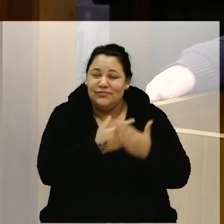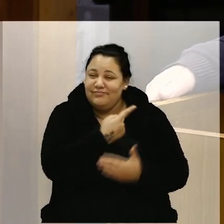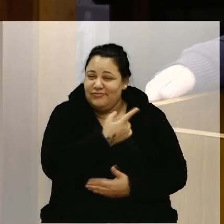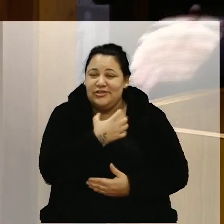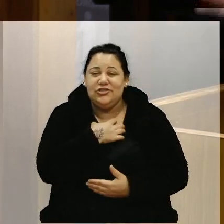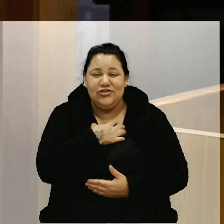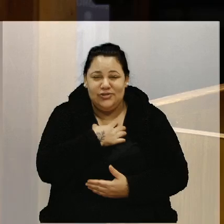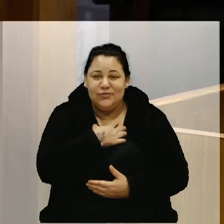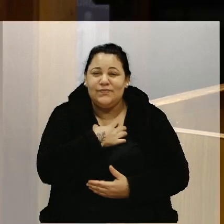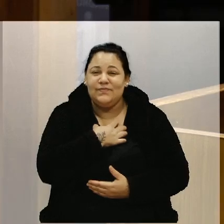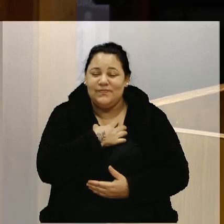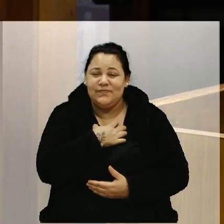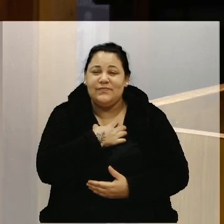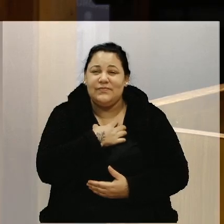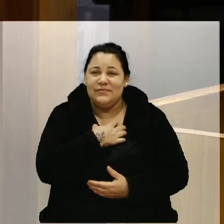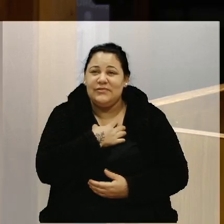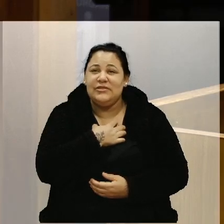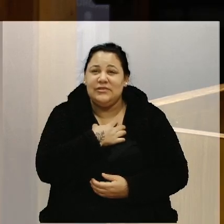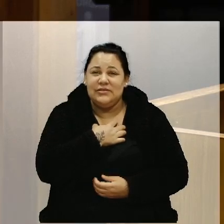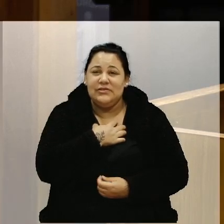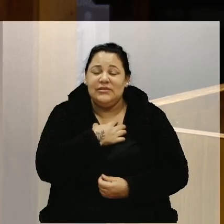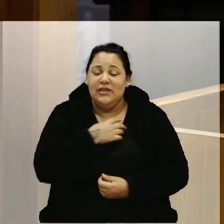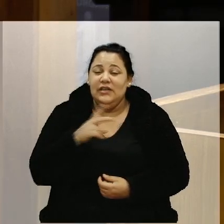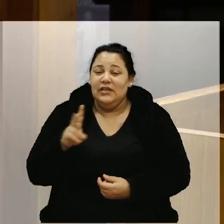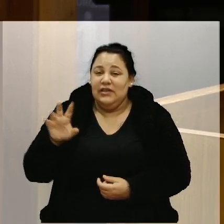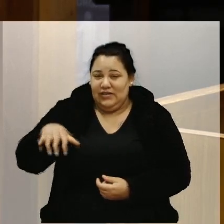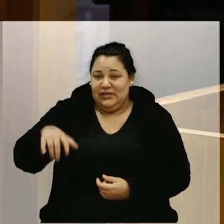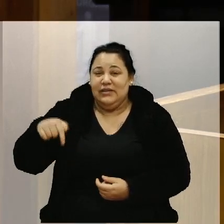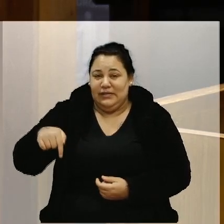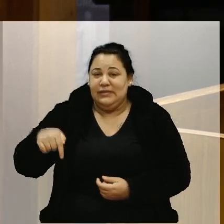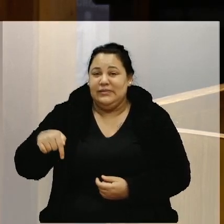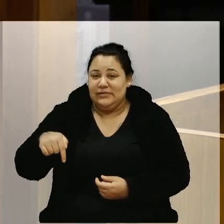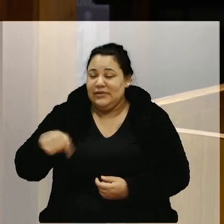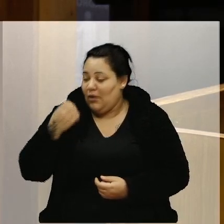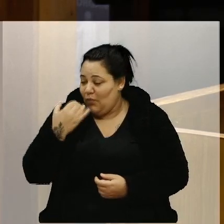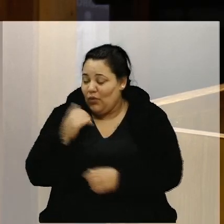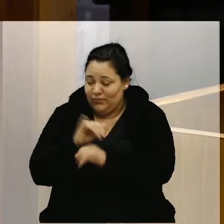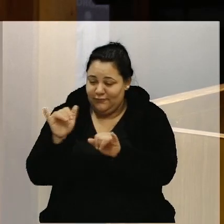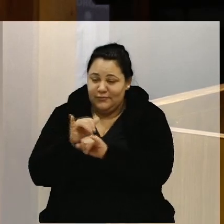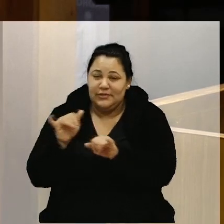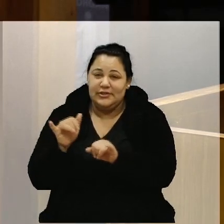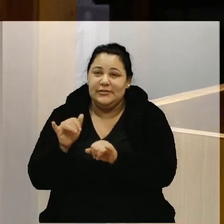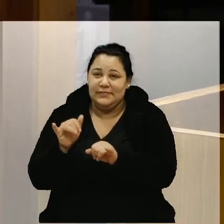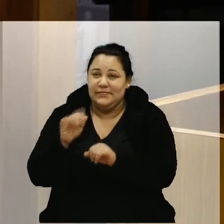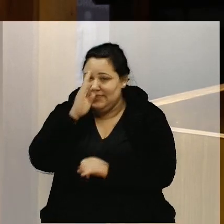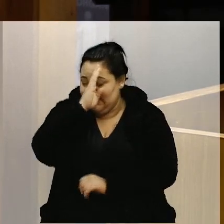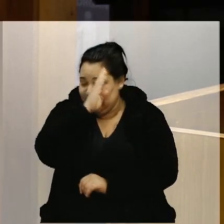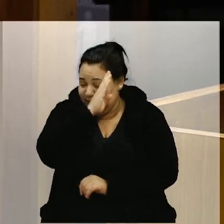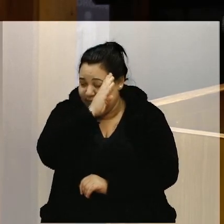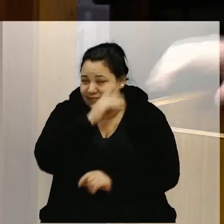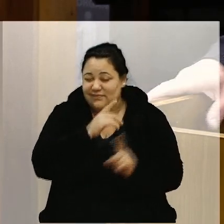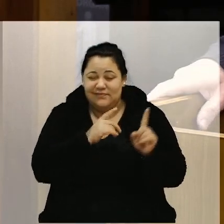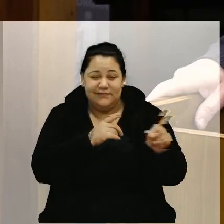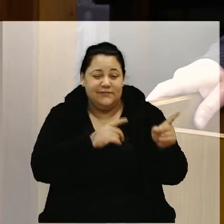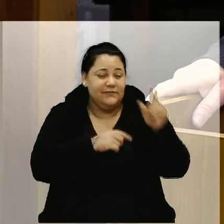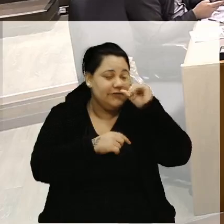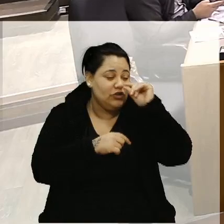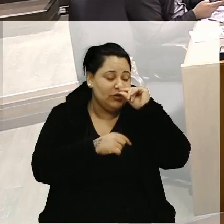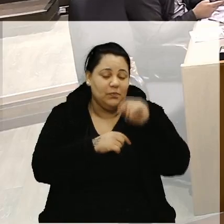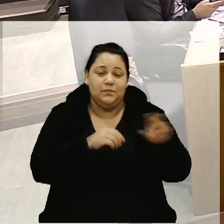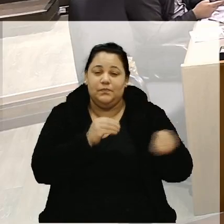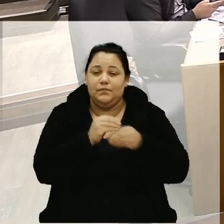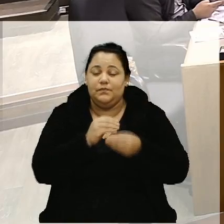situação e a situação de Vila Cristina, mas boas notícias, vereador Bressan. Vereador Fantinel, sua parte.